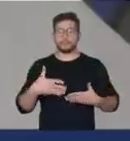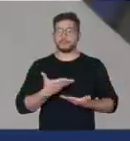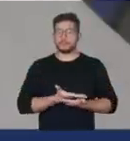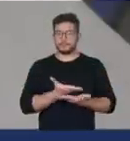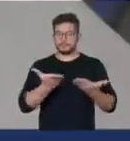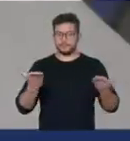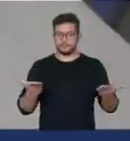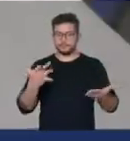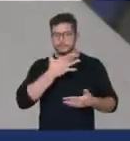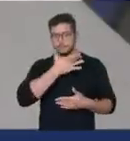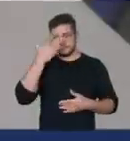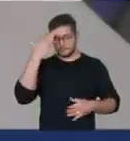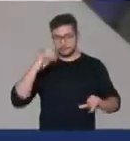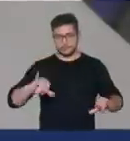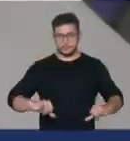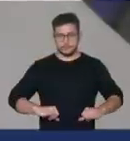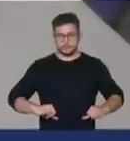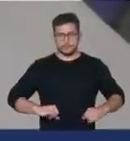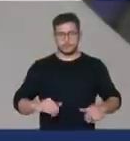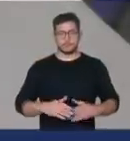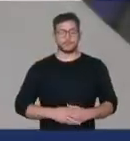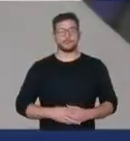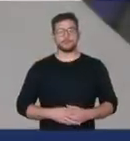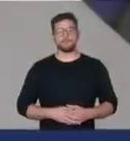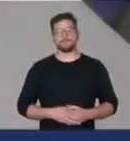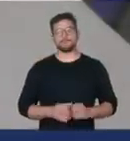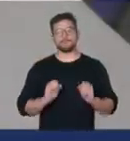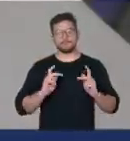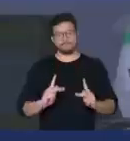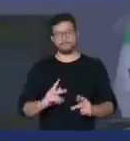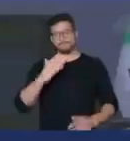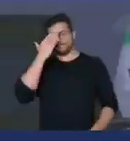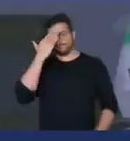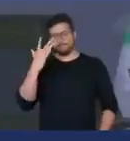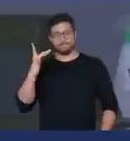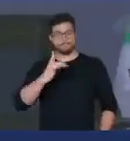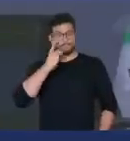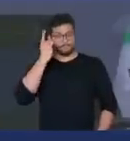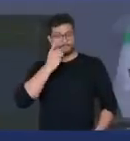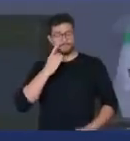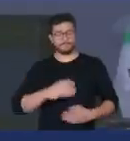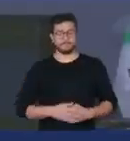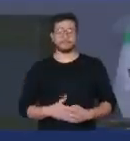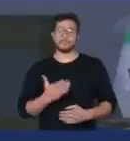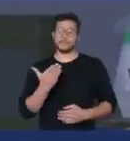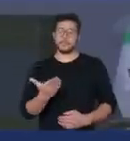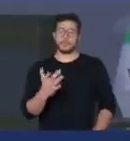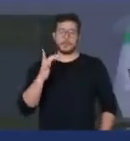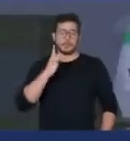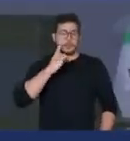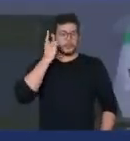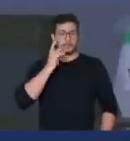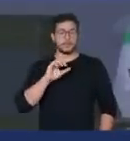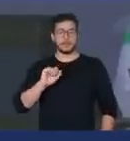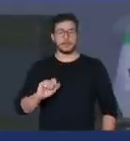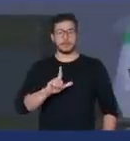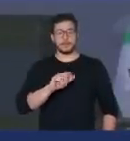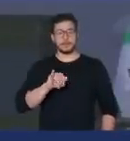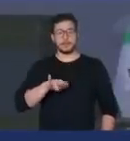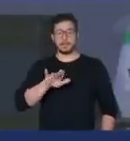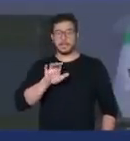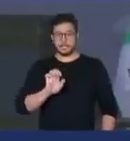esses brasileiros que estão passando por sérias dificuldades. Obrigado, deputada. Boa noite. Muito obrigada. Deputada Aline Sleutzes, do PROS do